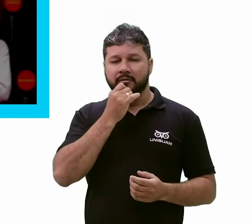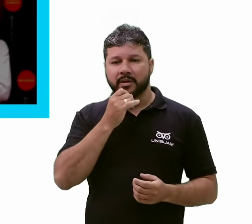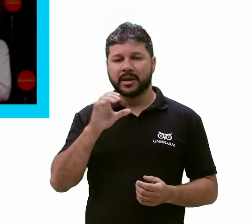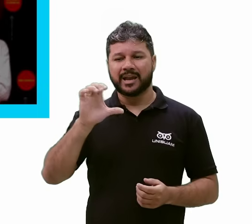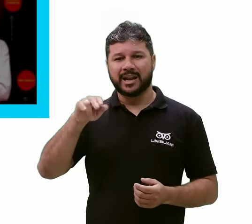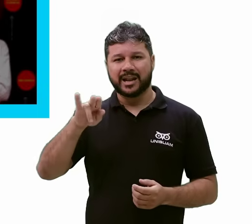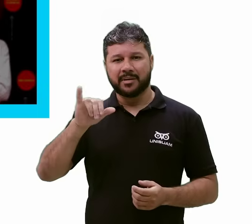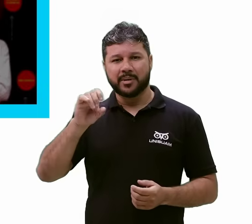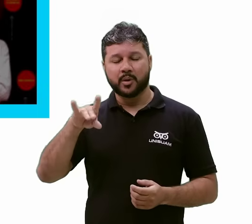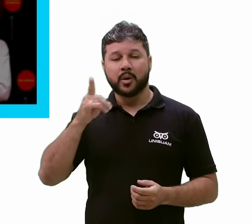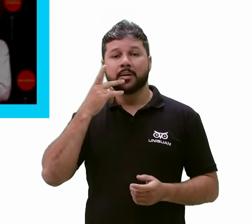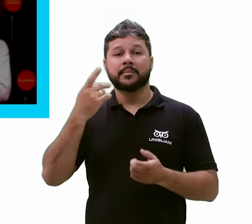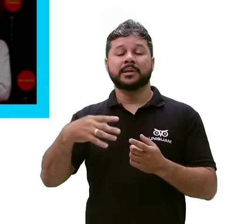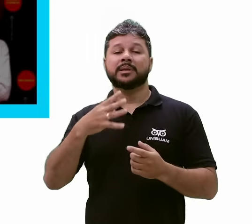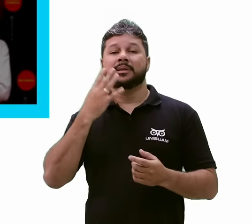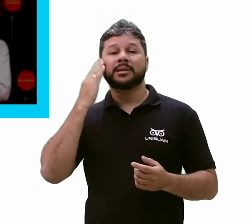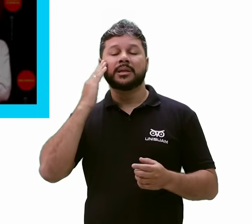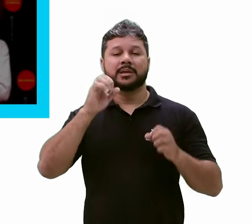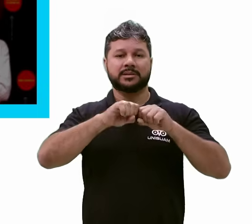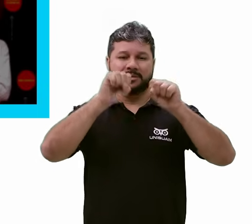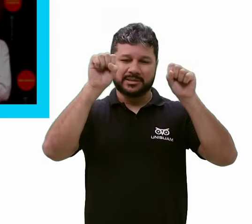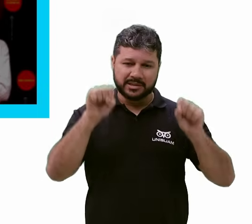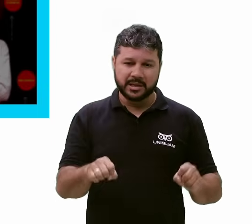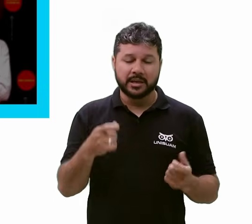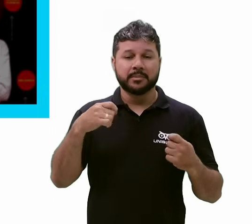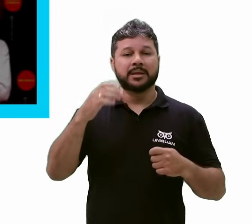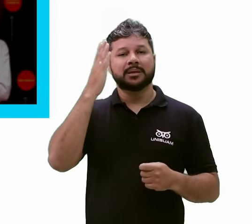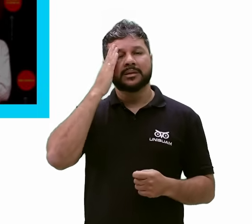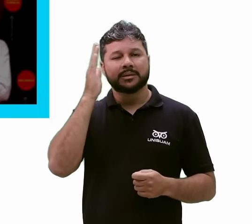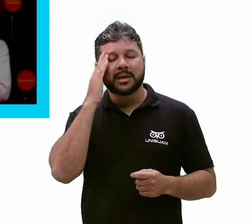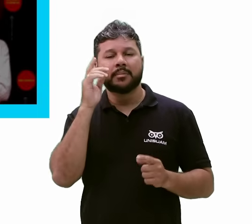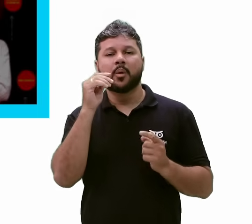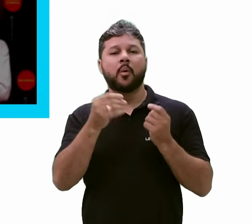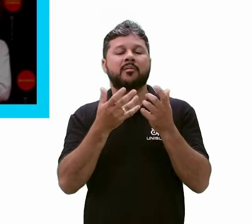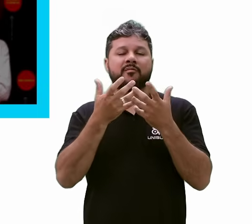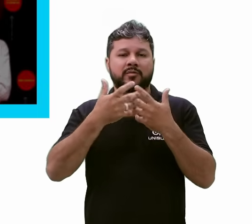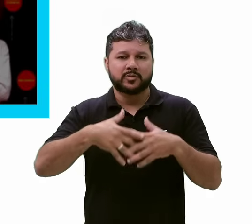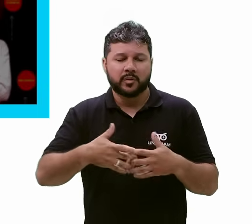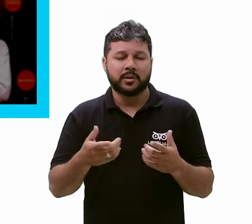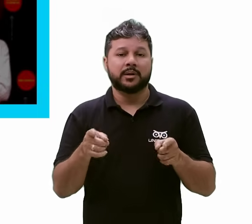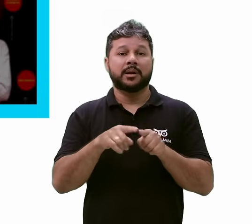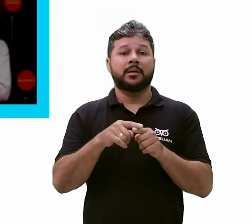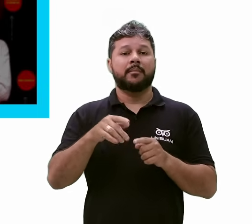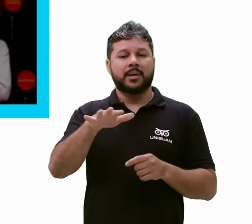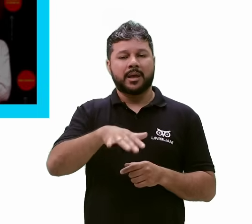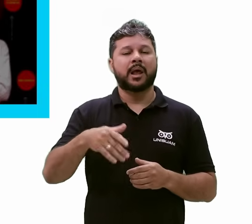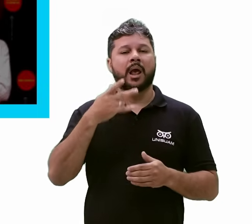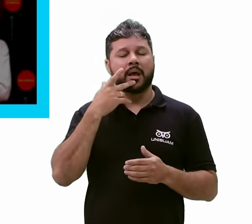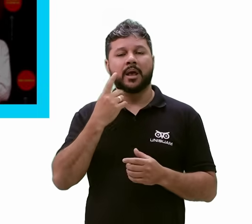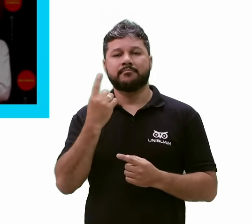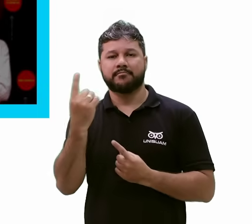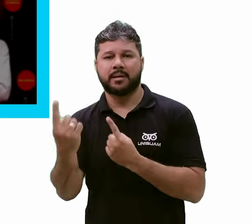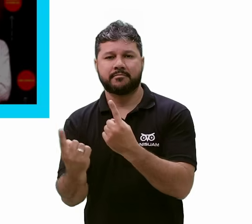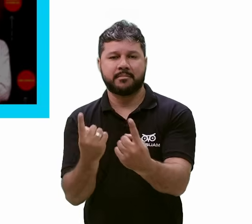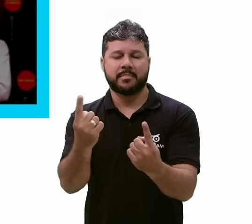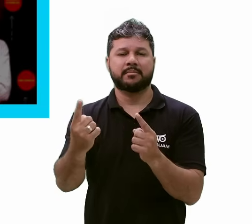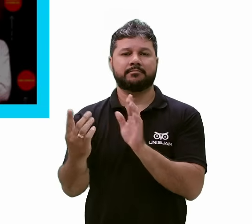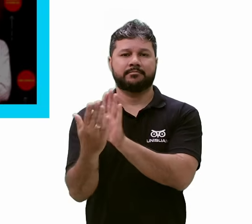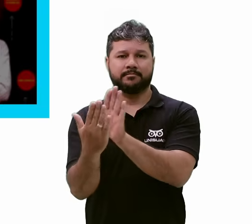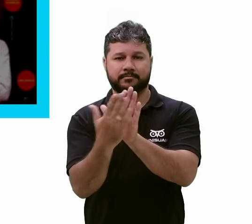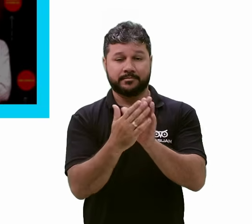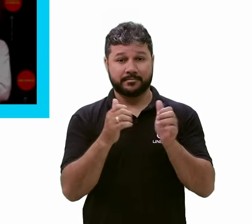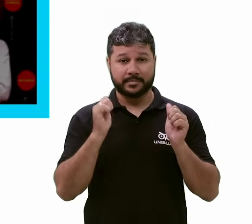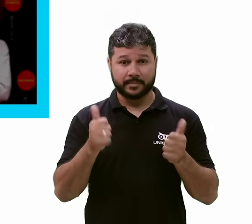fazer medicina canabinoide, precisa entender esse sistema endocannabinoide, precisa saber sobre o que é canabinoide e saber que é uma medicina